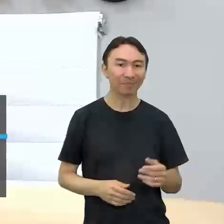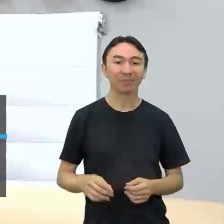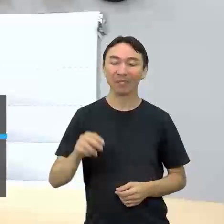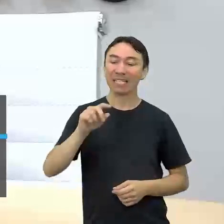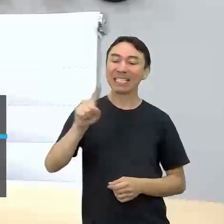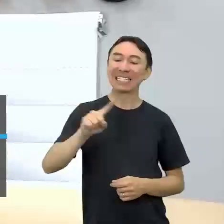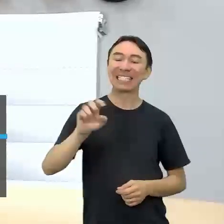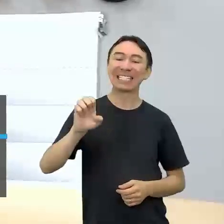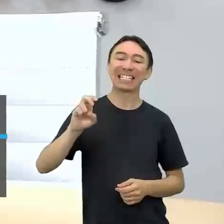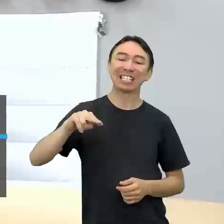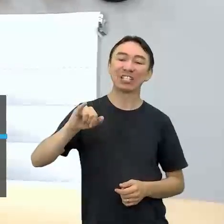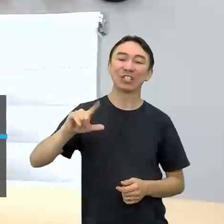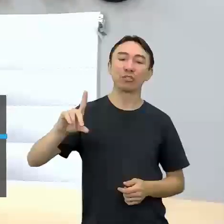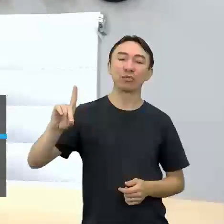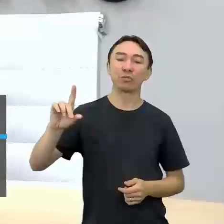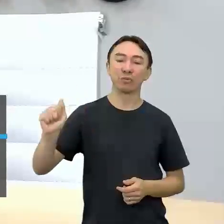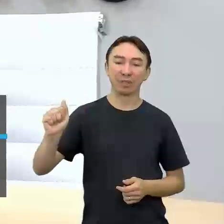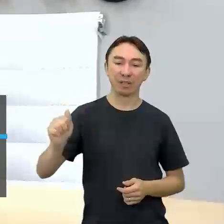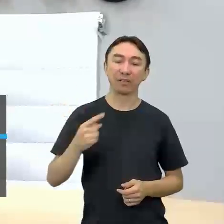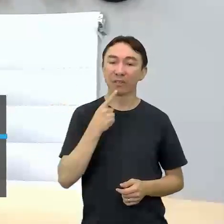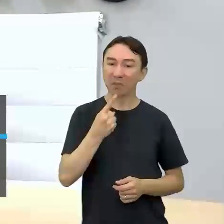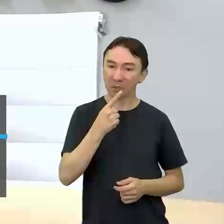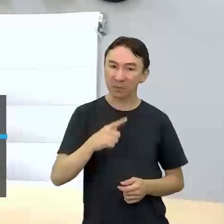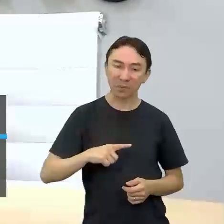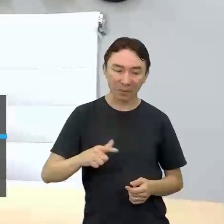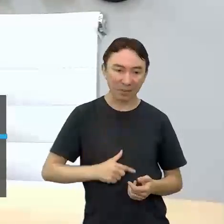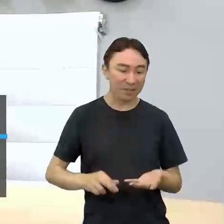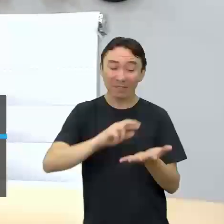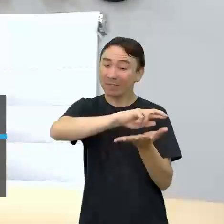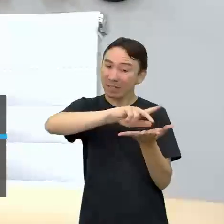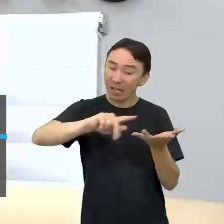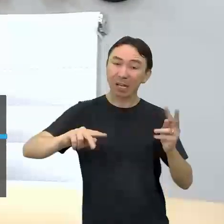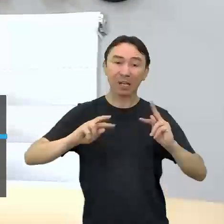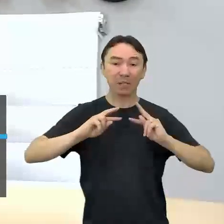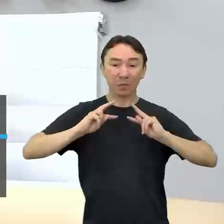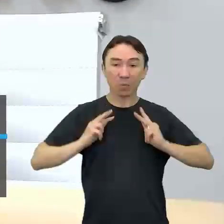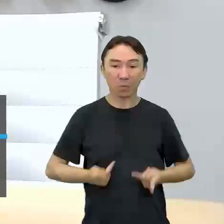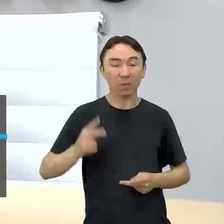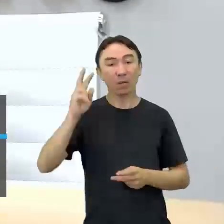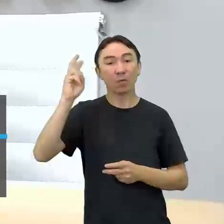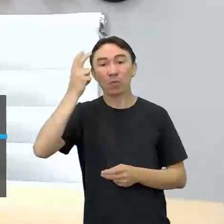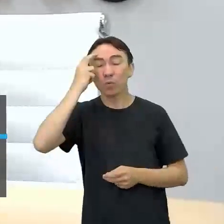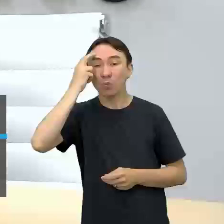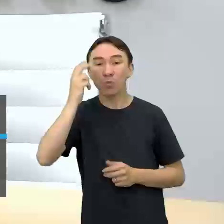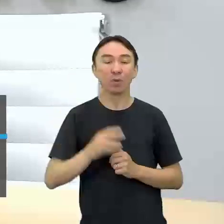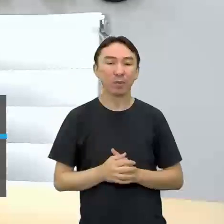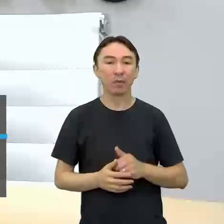professora Zenilda, as diferenças e diversidades humanas e de cultura. A professora Márcia,